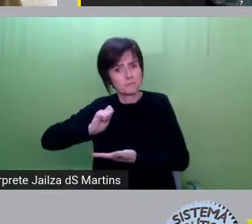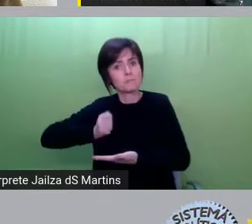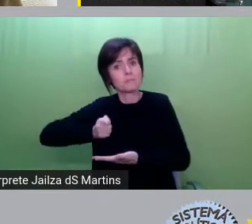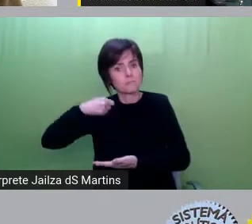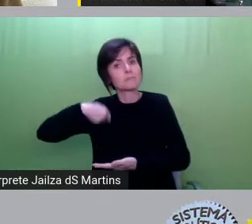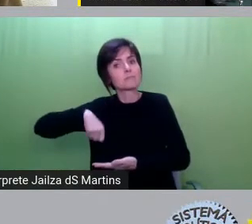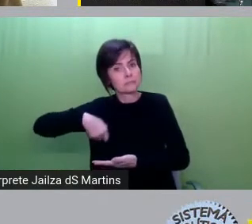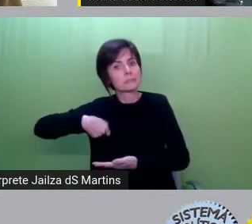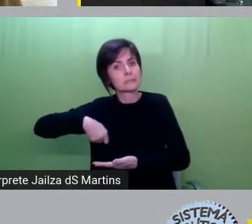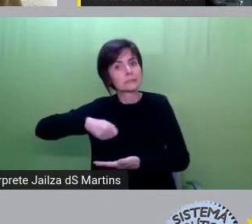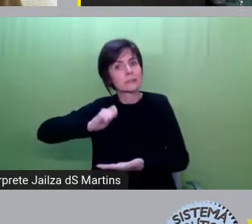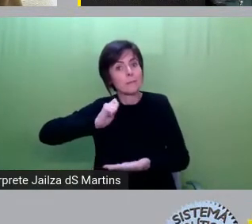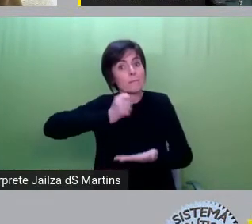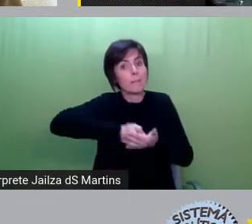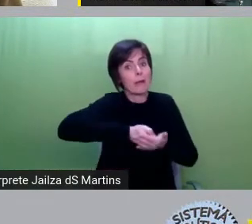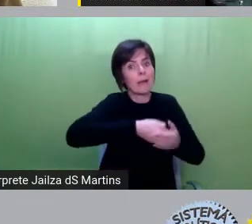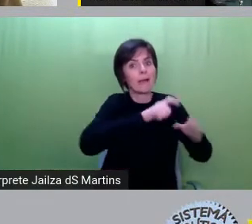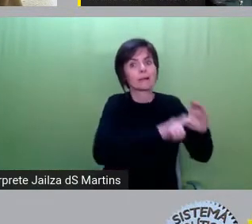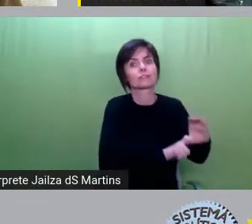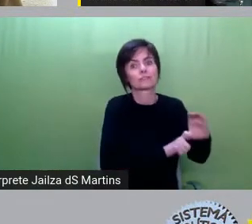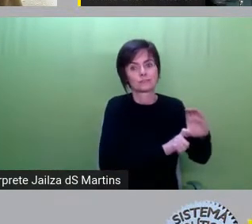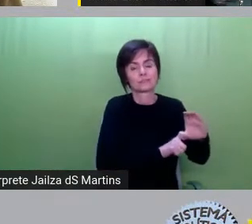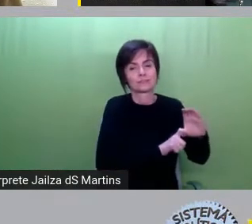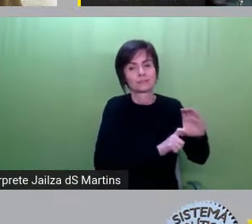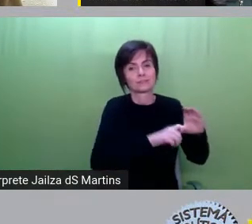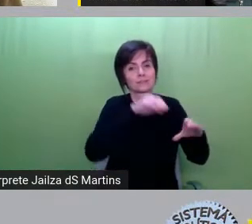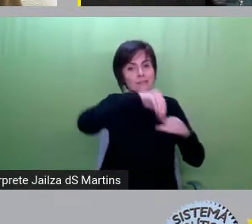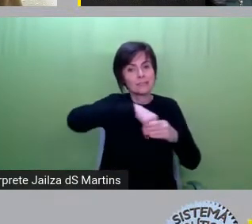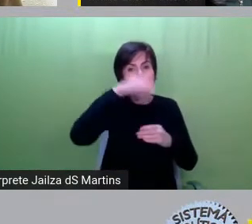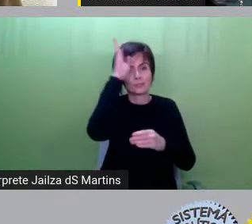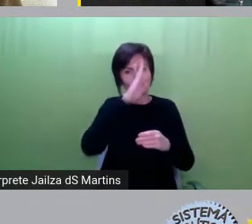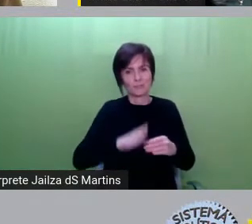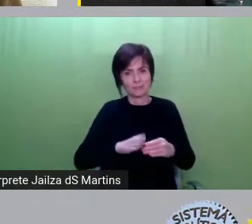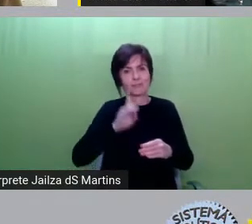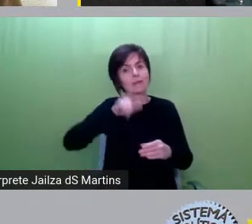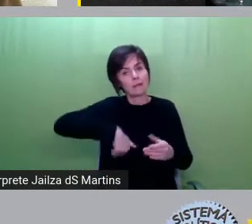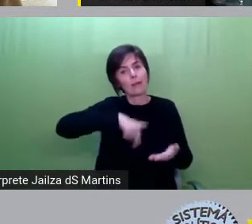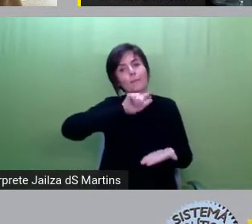da dívida interna, dessa dívida em títulos.